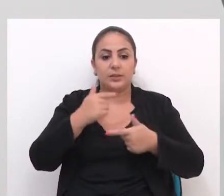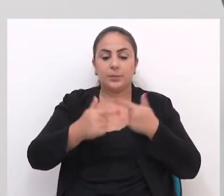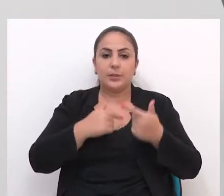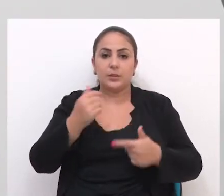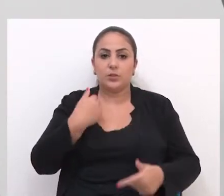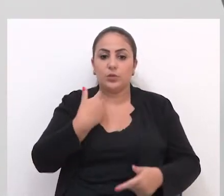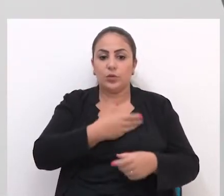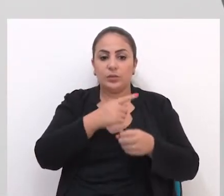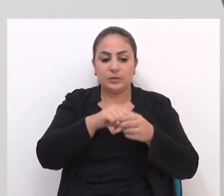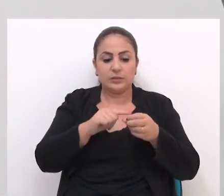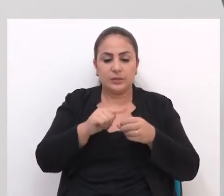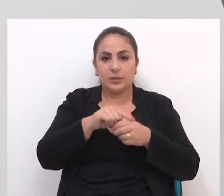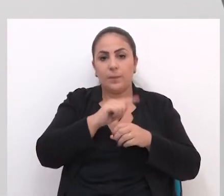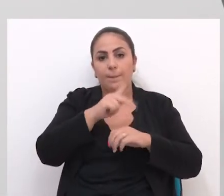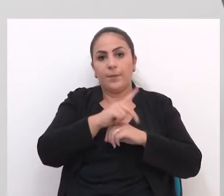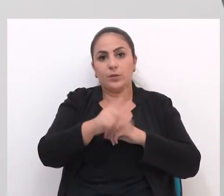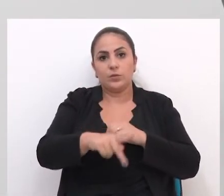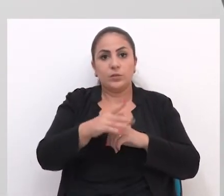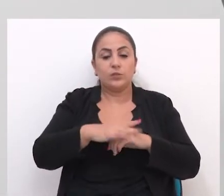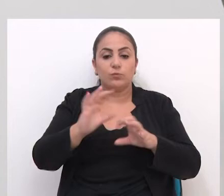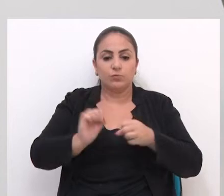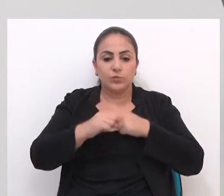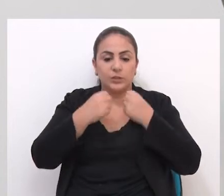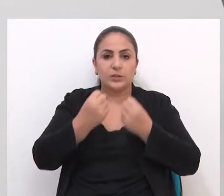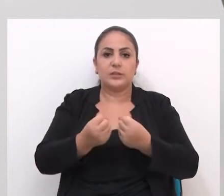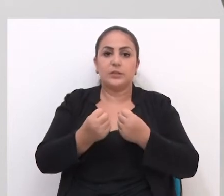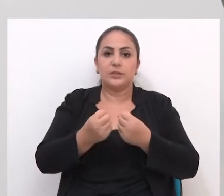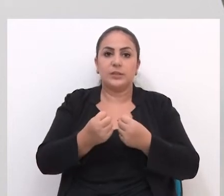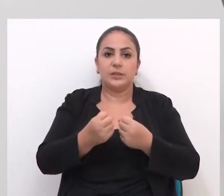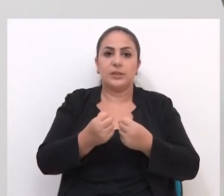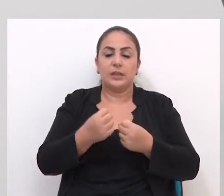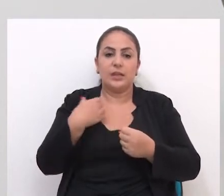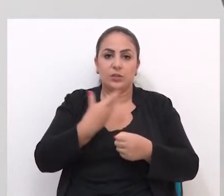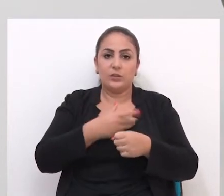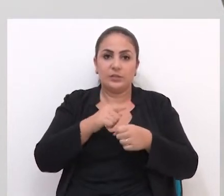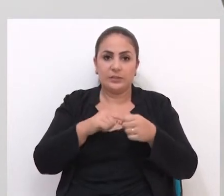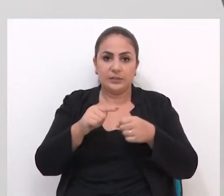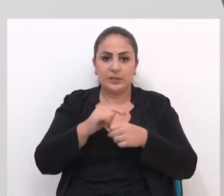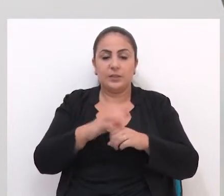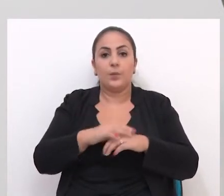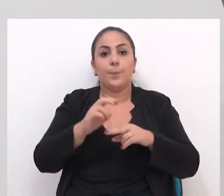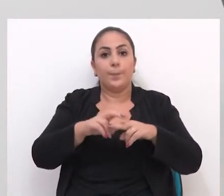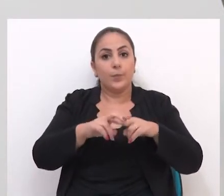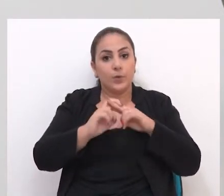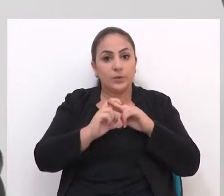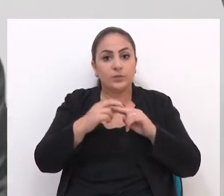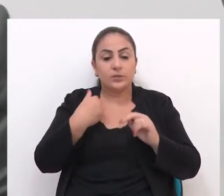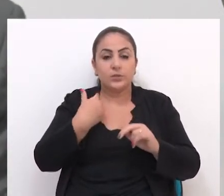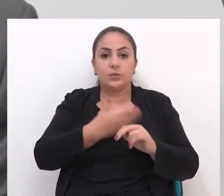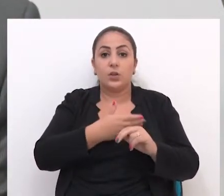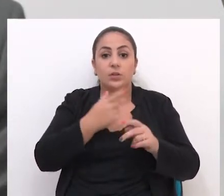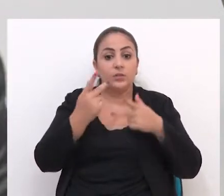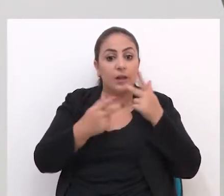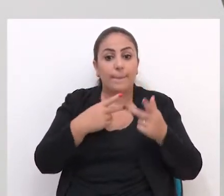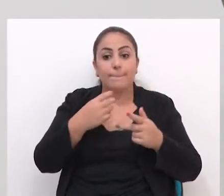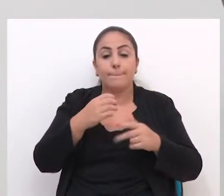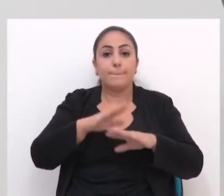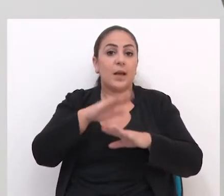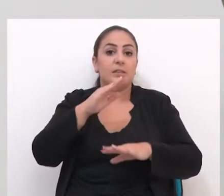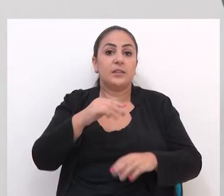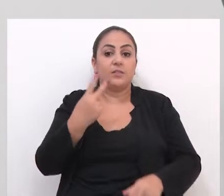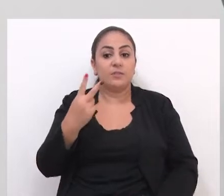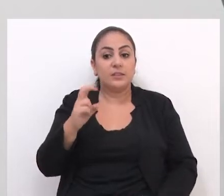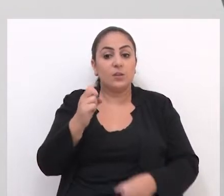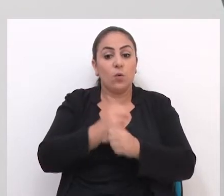empregos para a nossa cidade, Passo Fundo, né? E isso nos fortalece e enriquece muito a nossa cidade. E a gente tem que desejar que venha